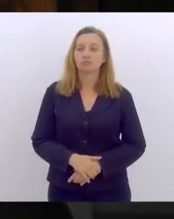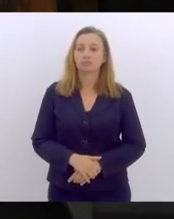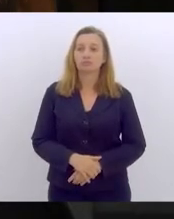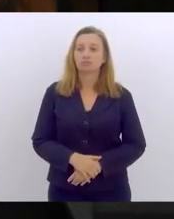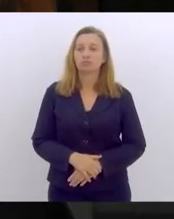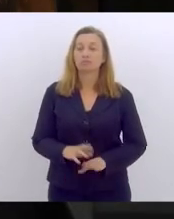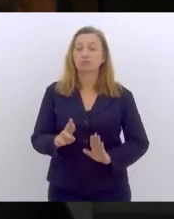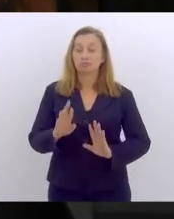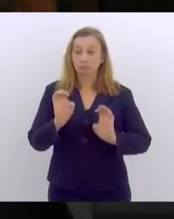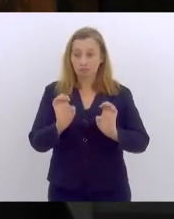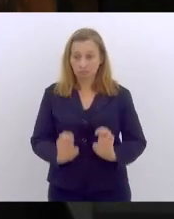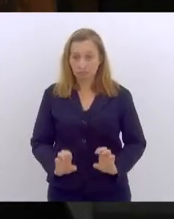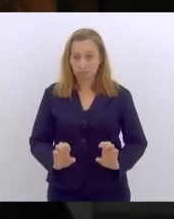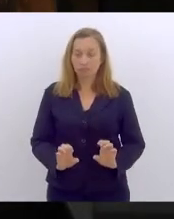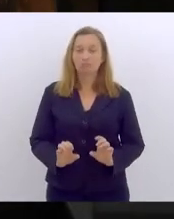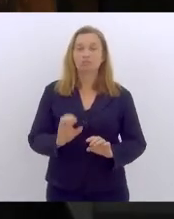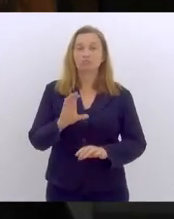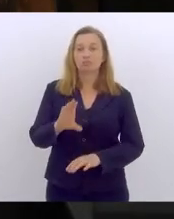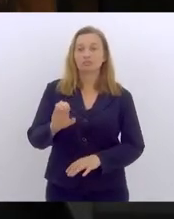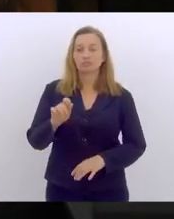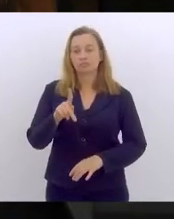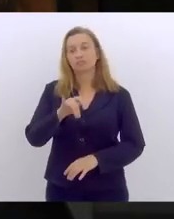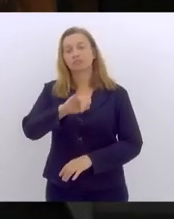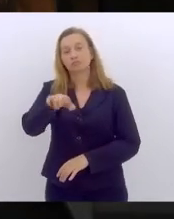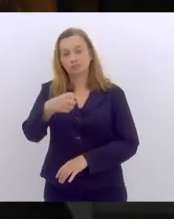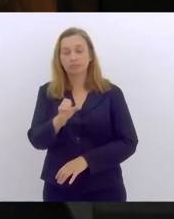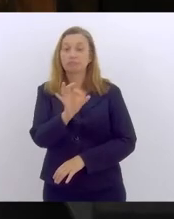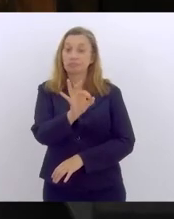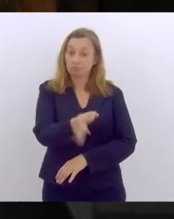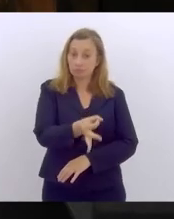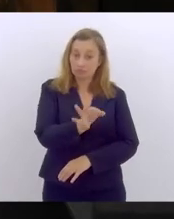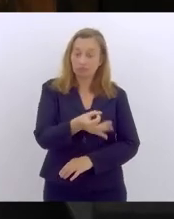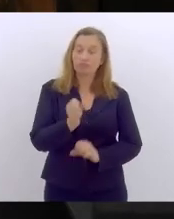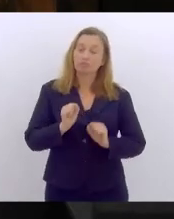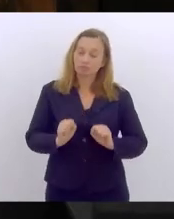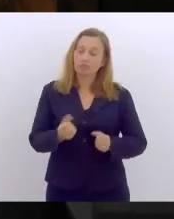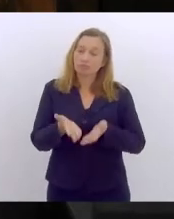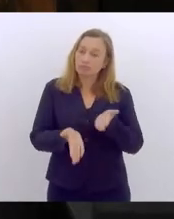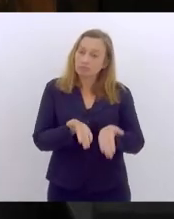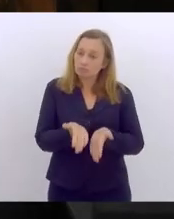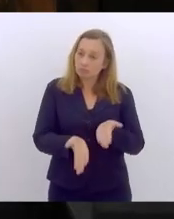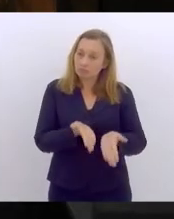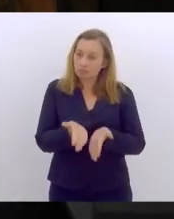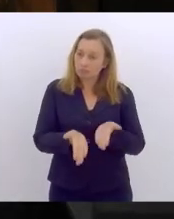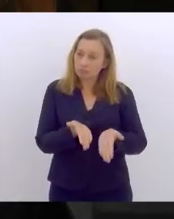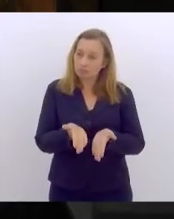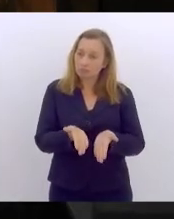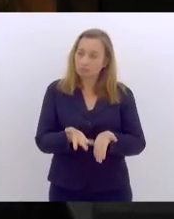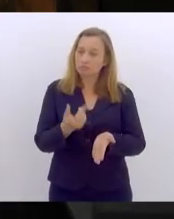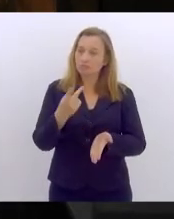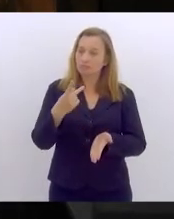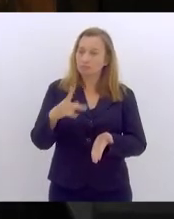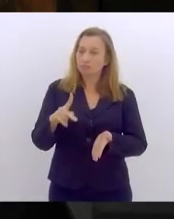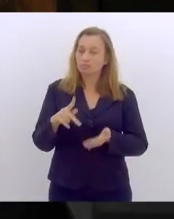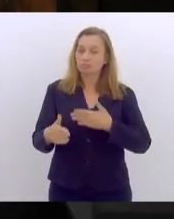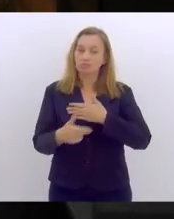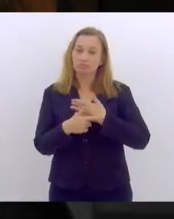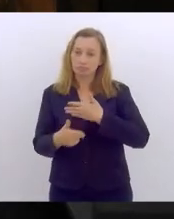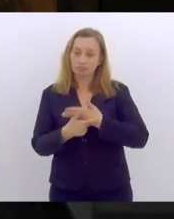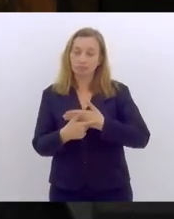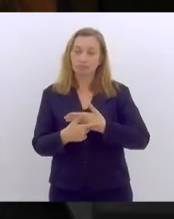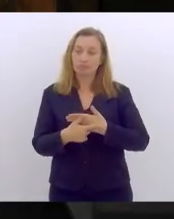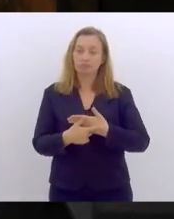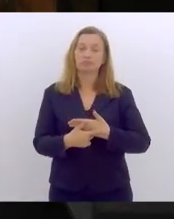multidisciplinar para que a CEPERJ, de fato, possa cuidar da sua vocação,